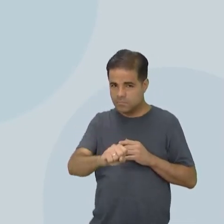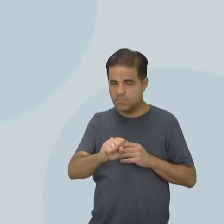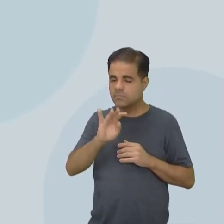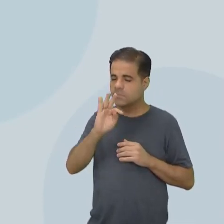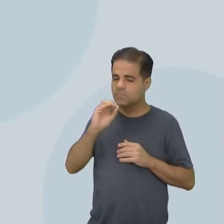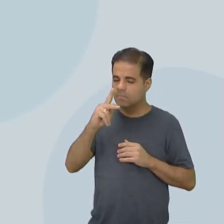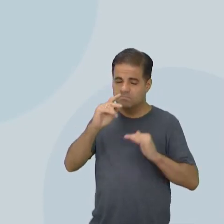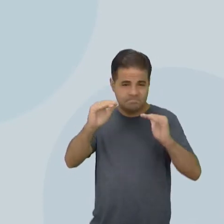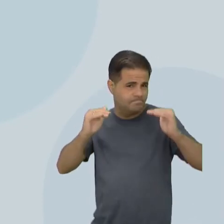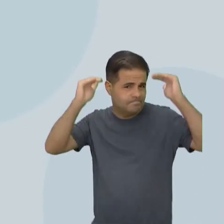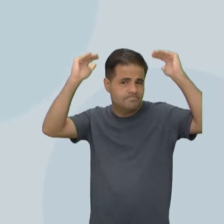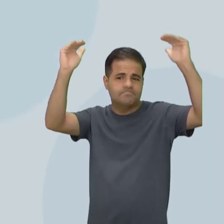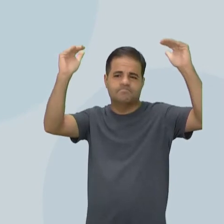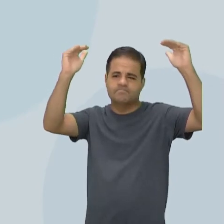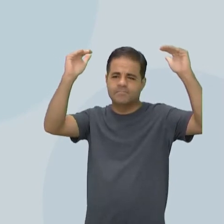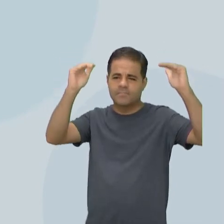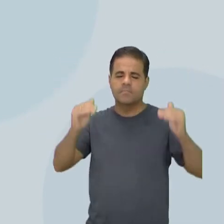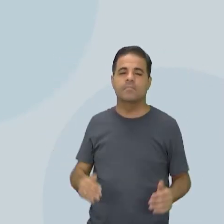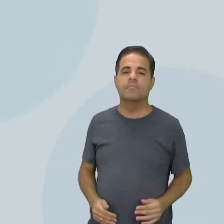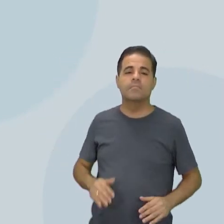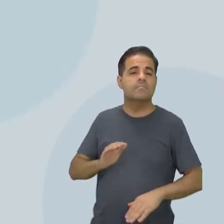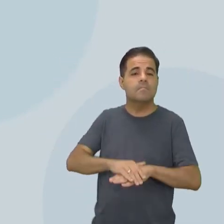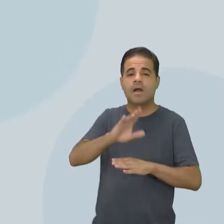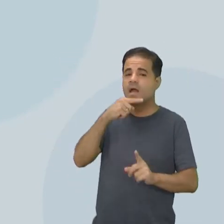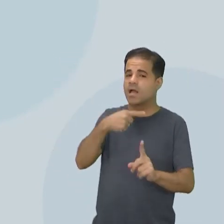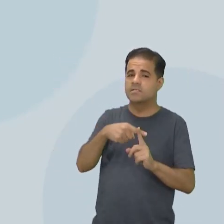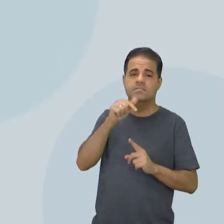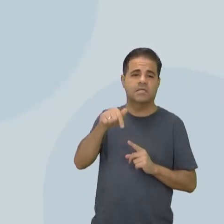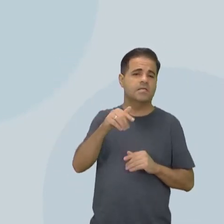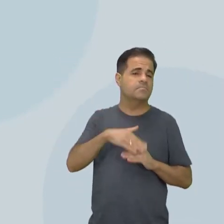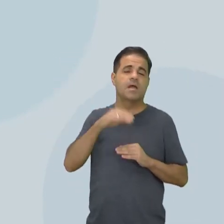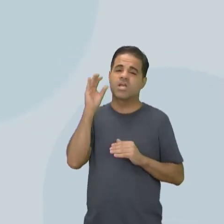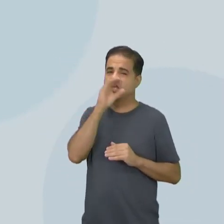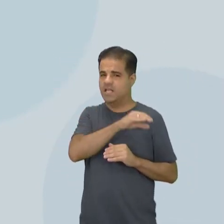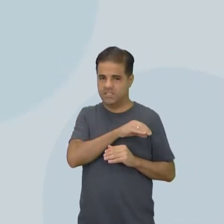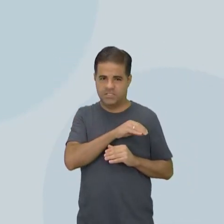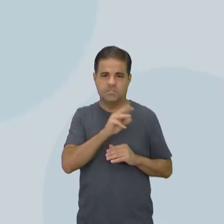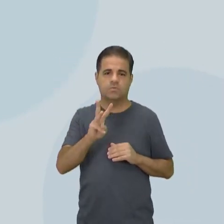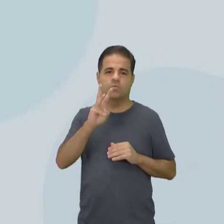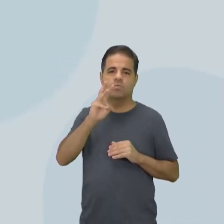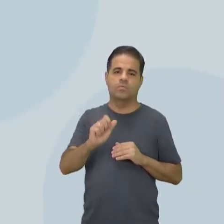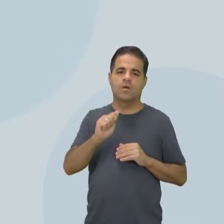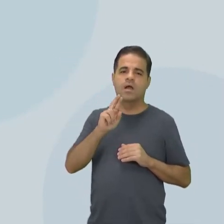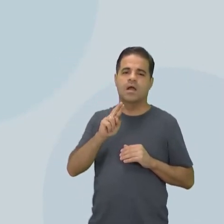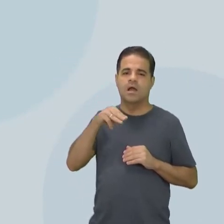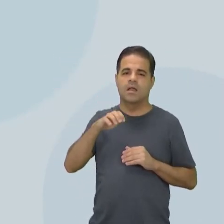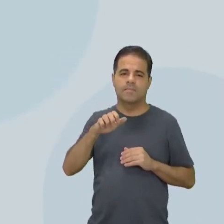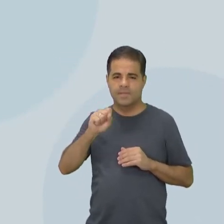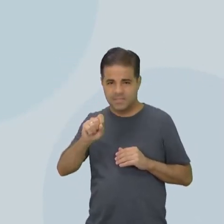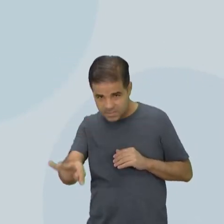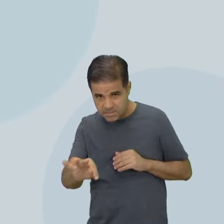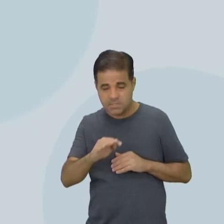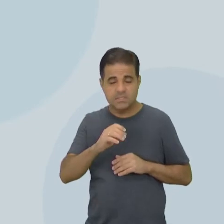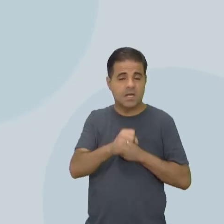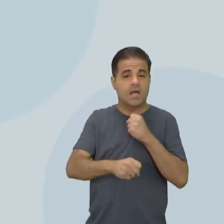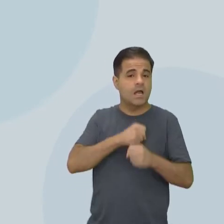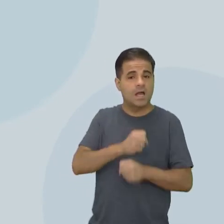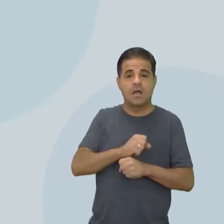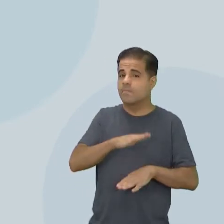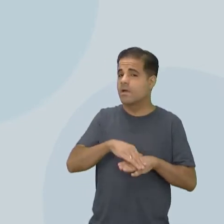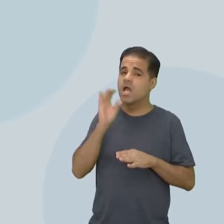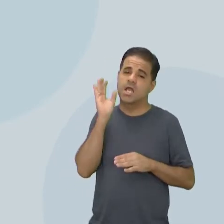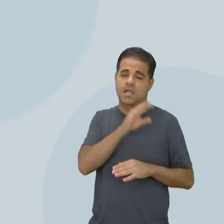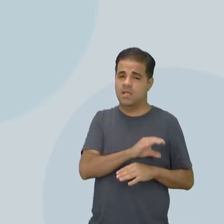o máximo, né? O ápice. Os mais 7, mais quentes, warmest, né? Mais quentes